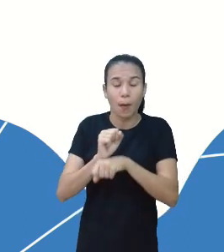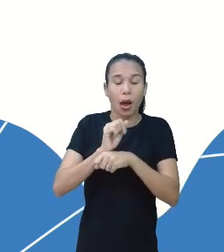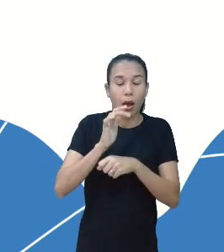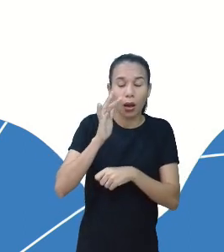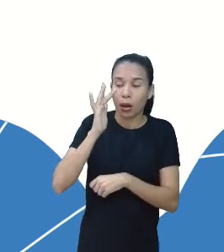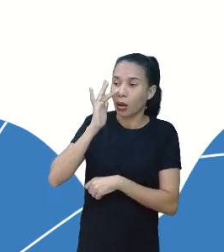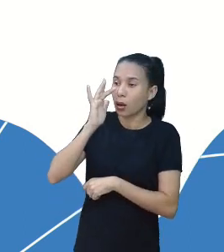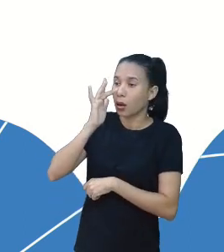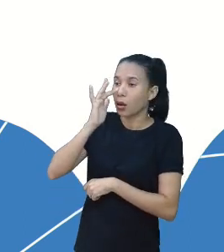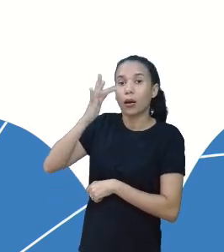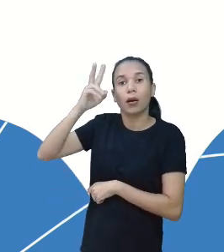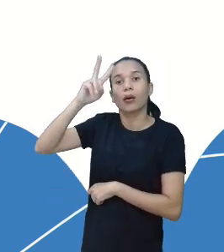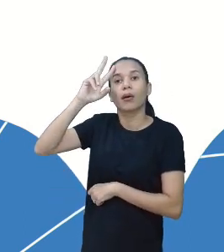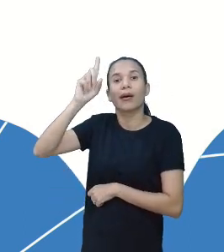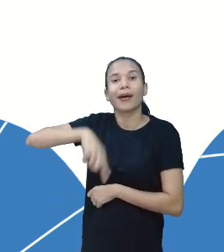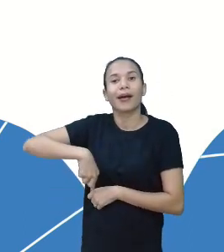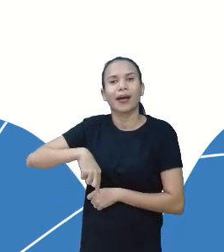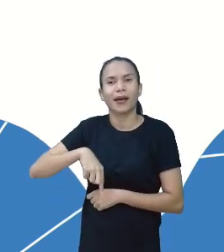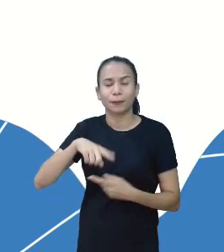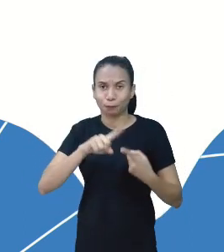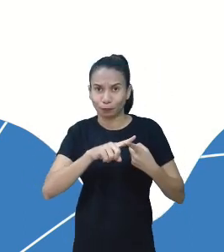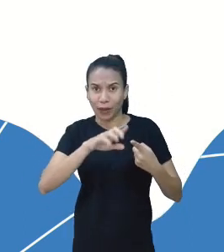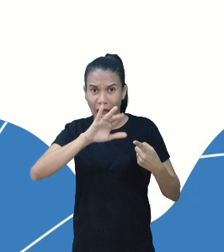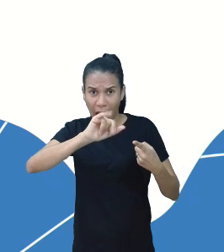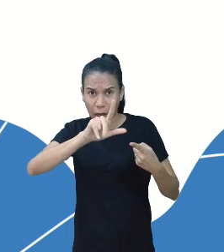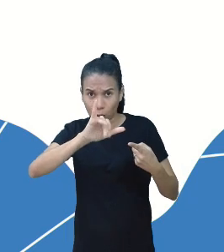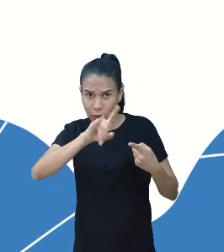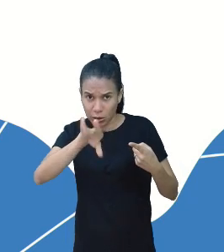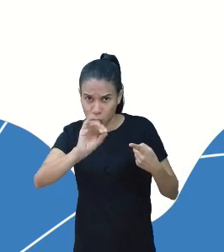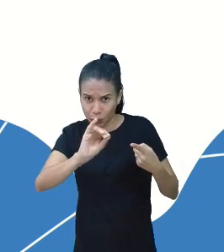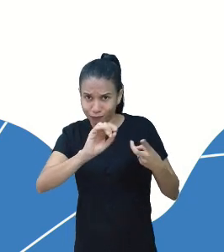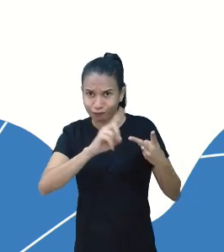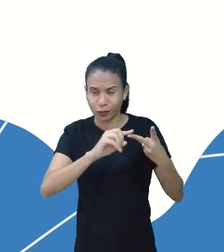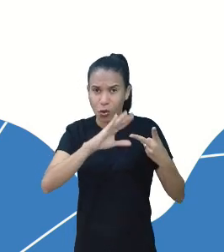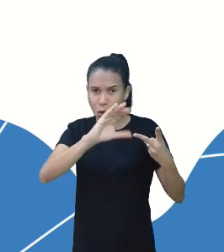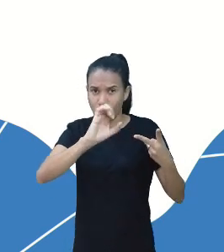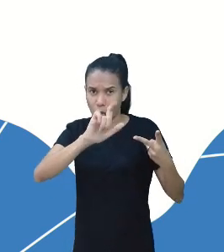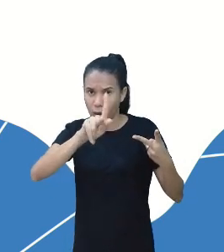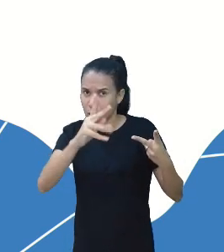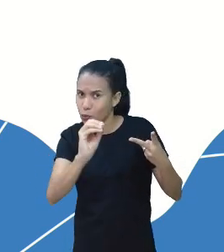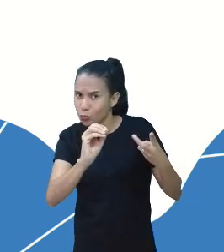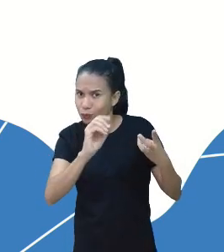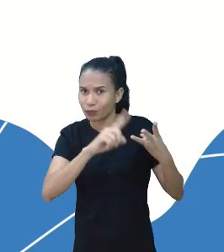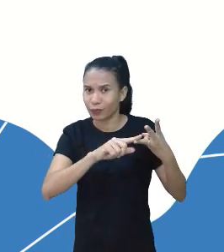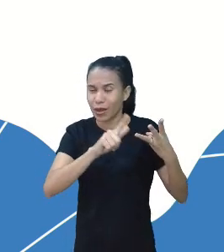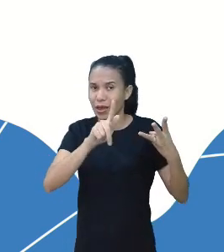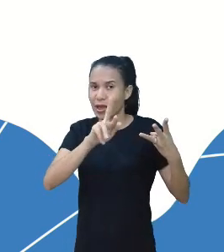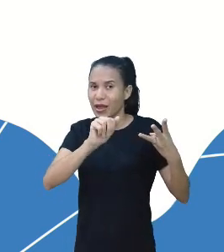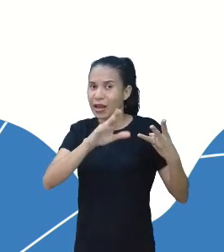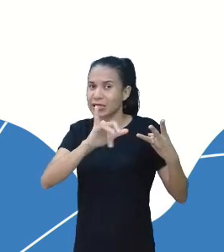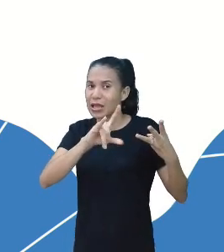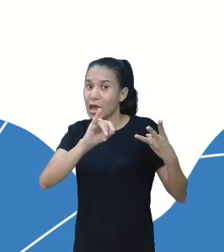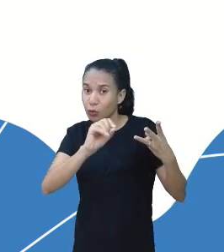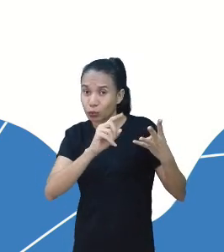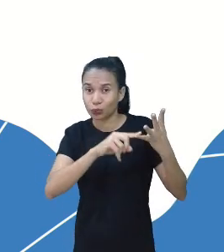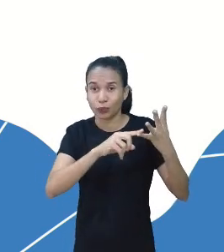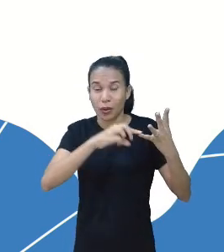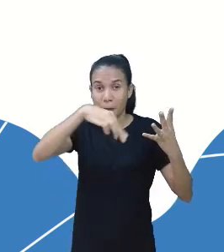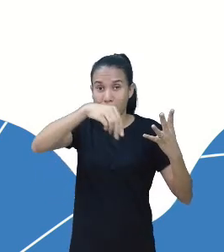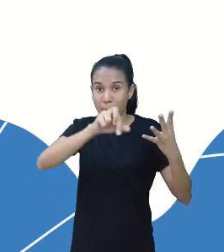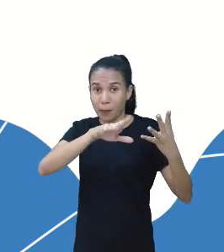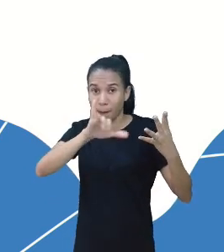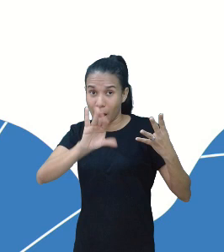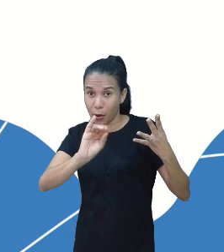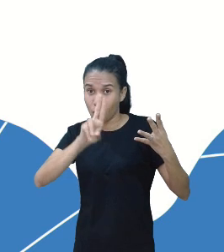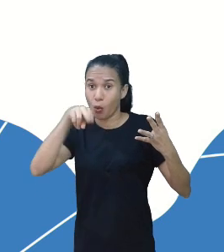as histórias? É Aloísio de Azevedo? É Coelho Neto? É Graciliano Ramos? É Mário